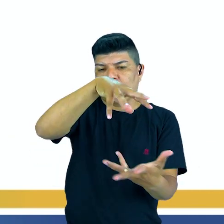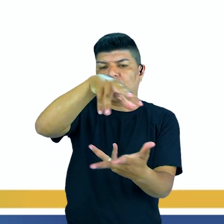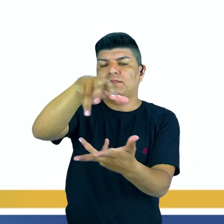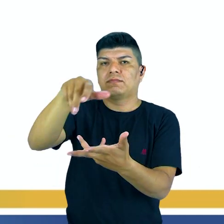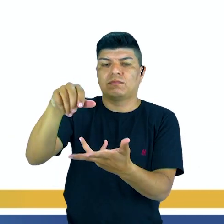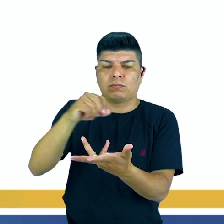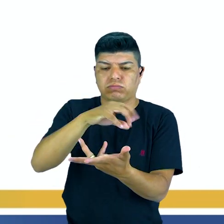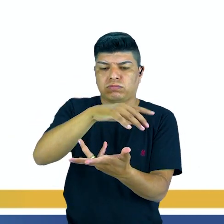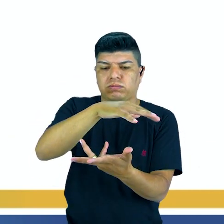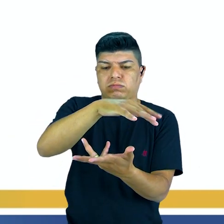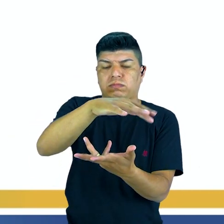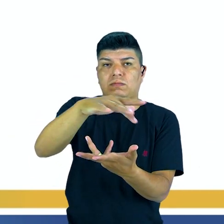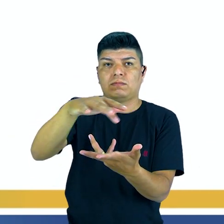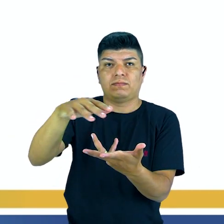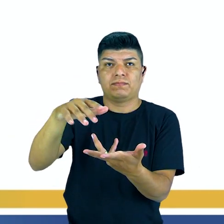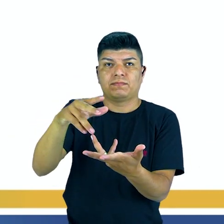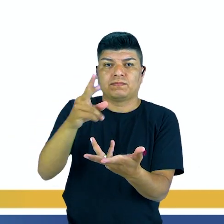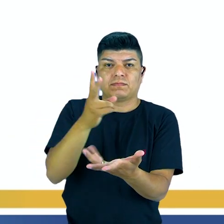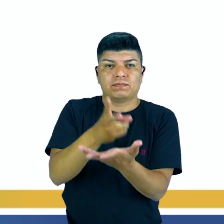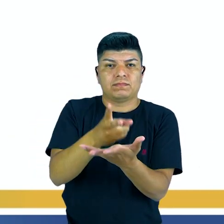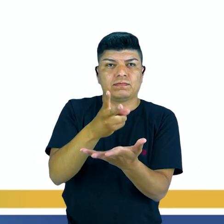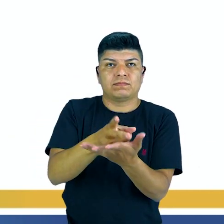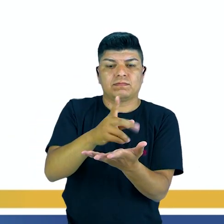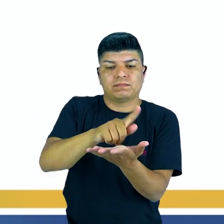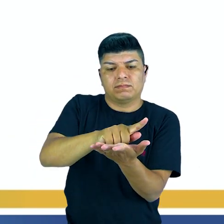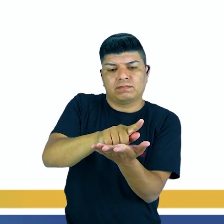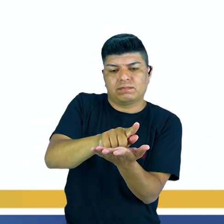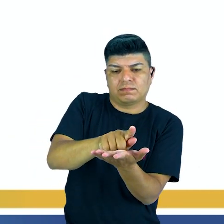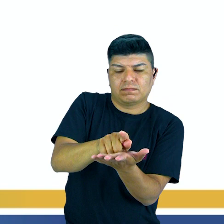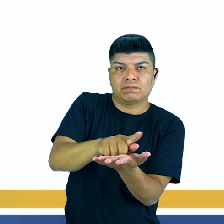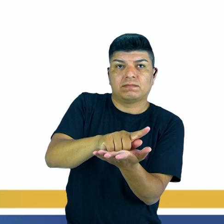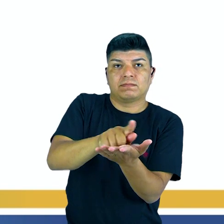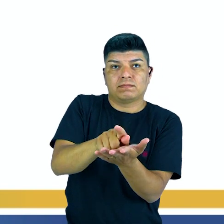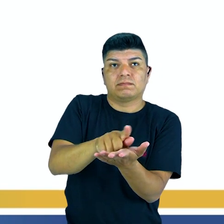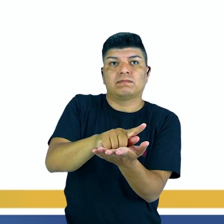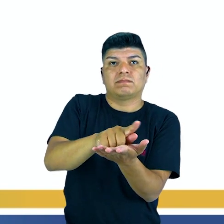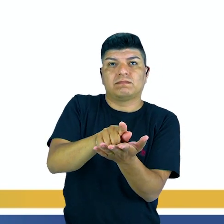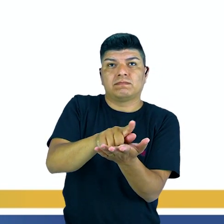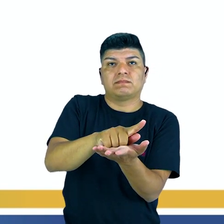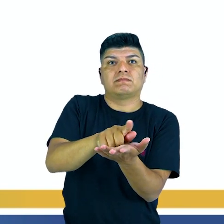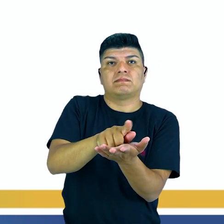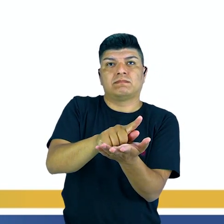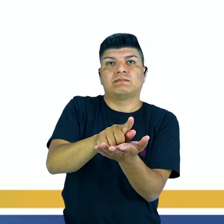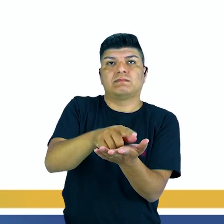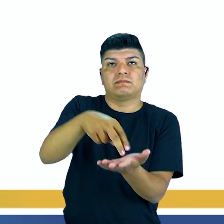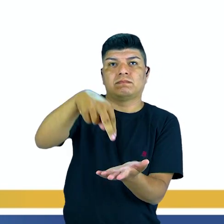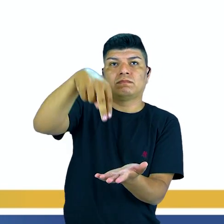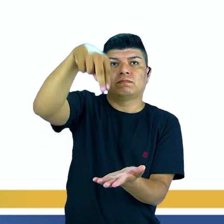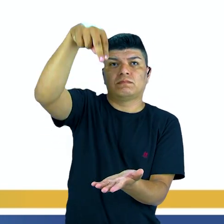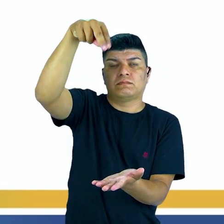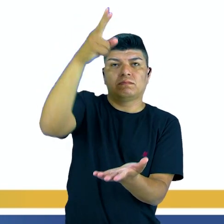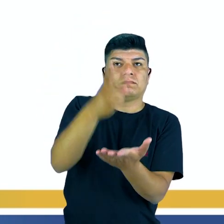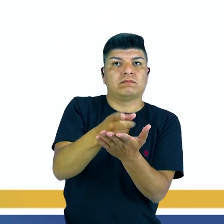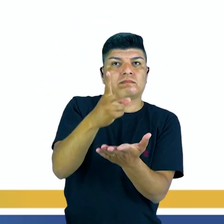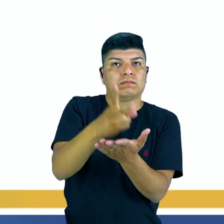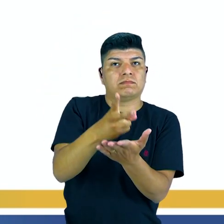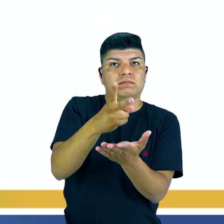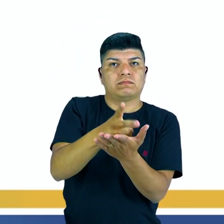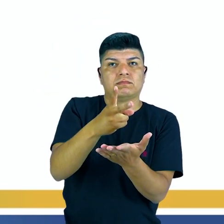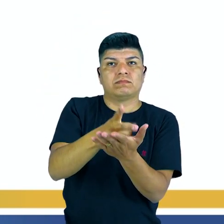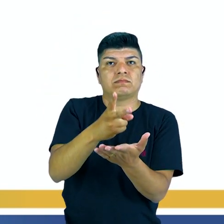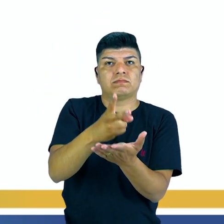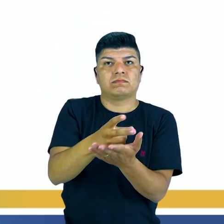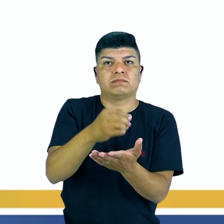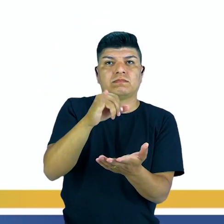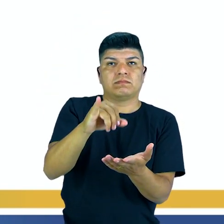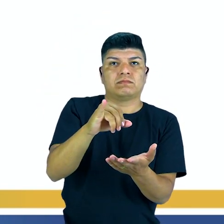tá? Promove sempre a busca ali da bússola imantada, tá? Pelo norte. Então, se você pegar uma bússola